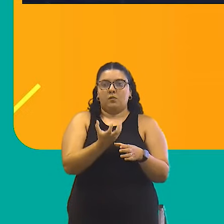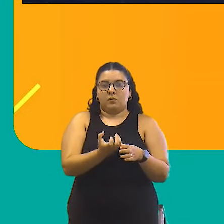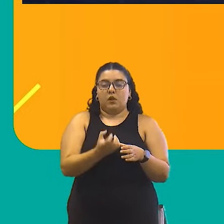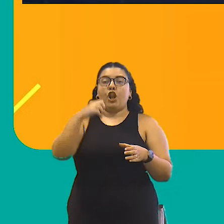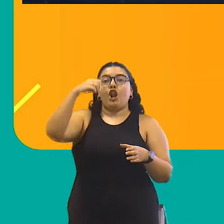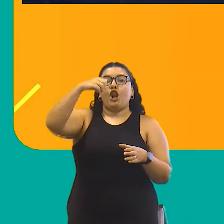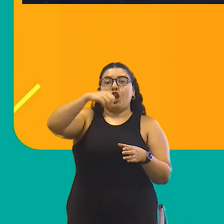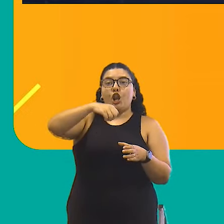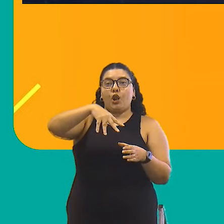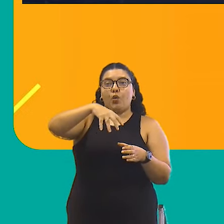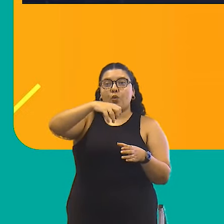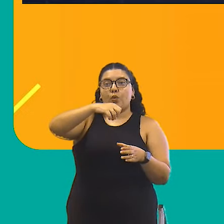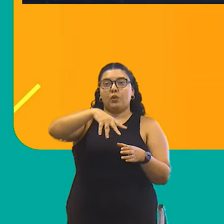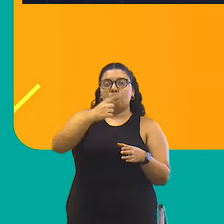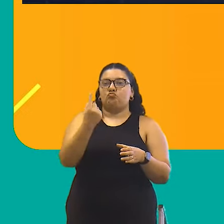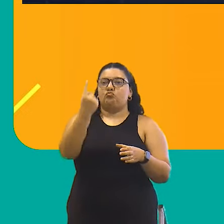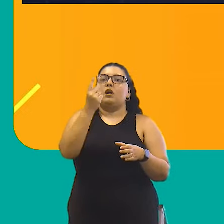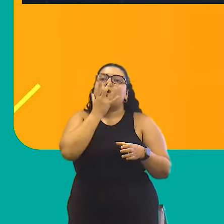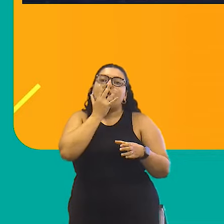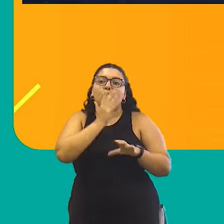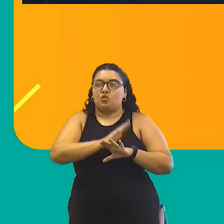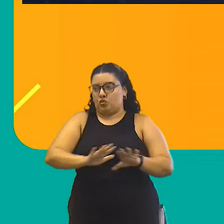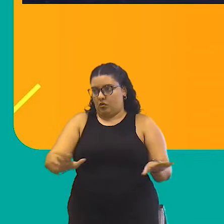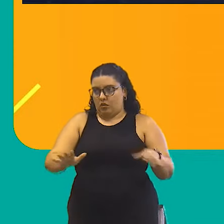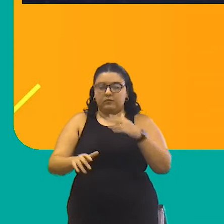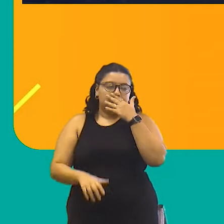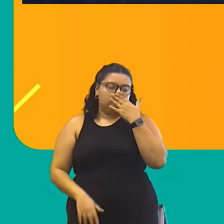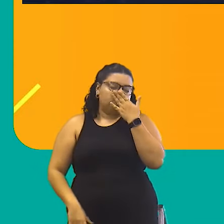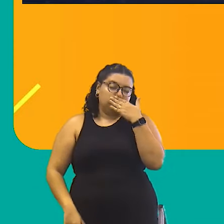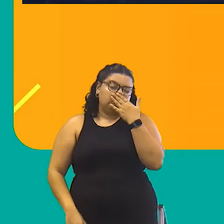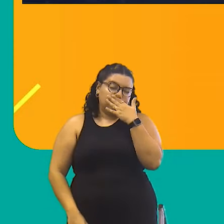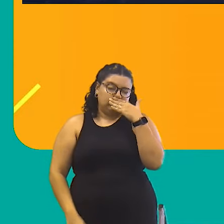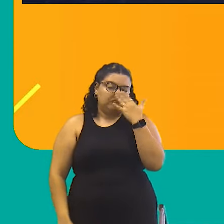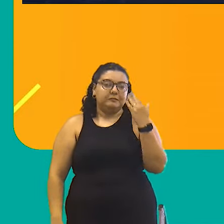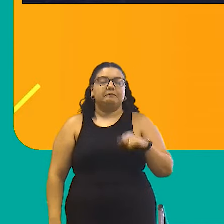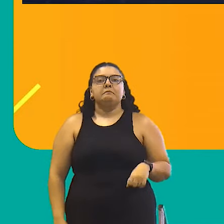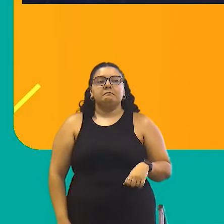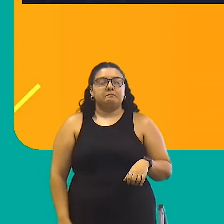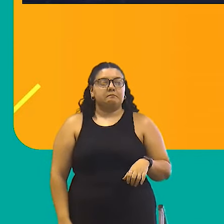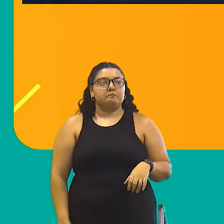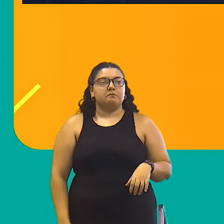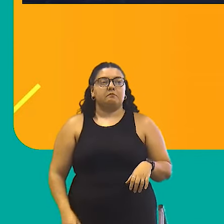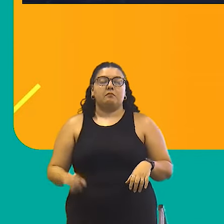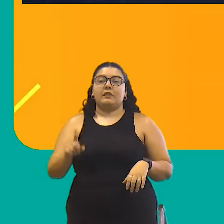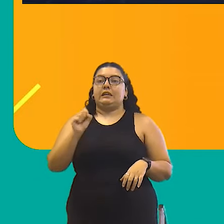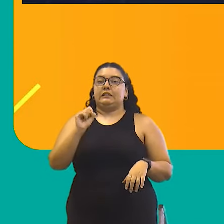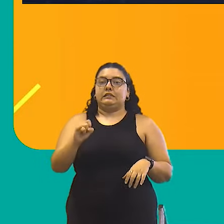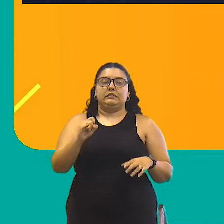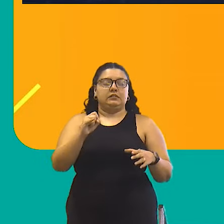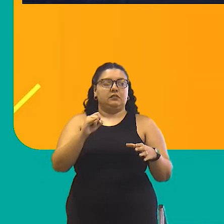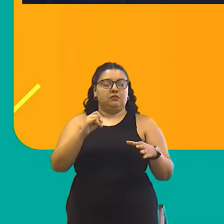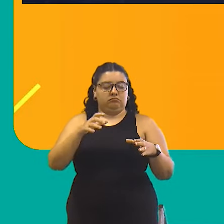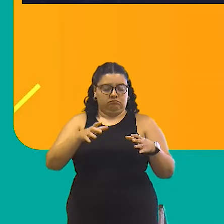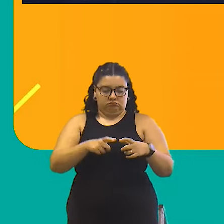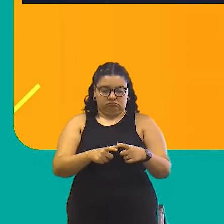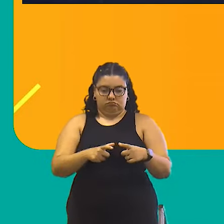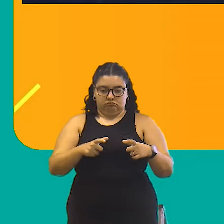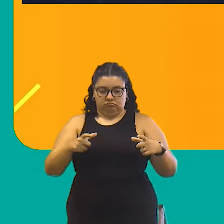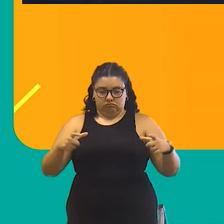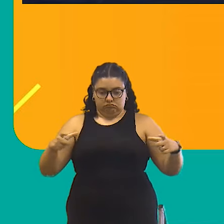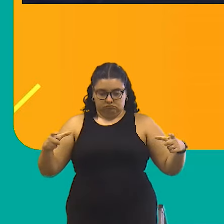luz monocromática, que só tem uma cor. quanto menores as dimensões